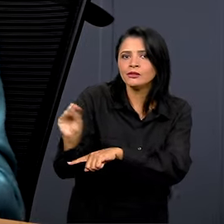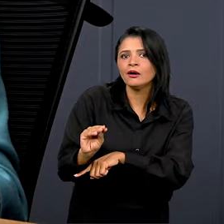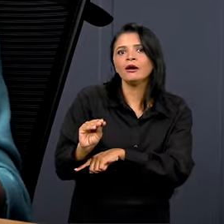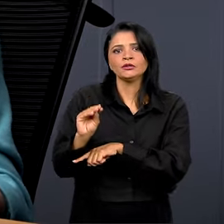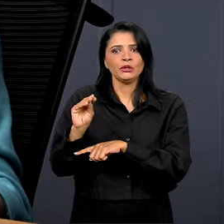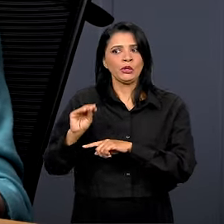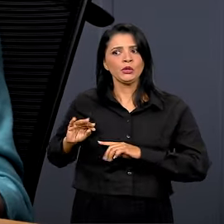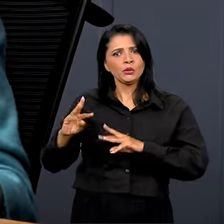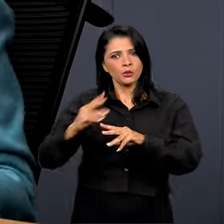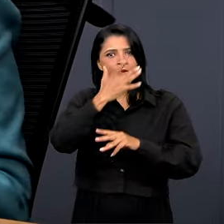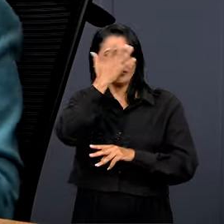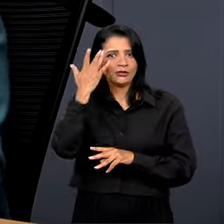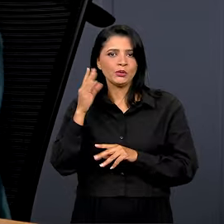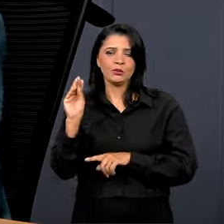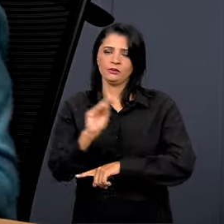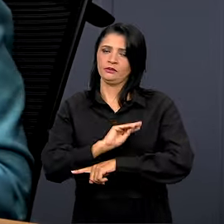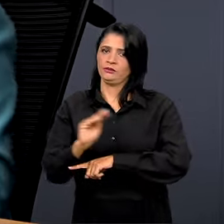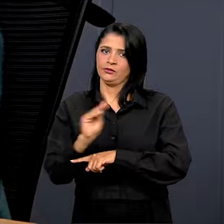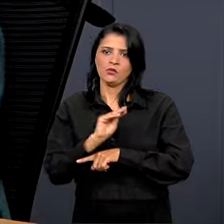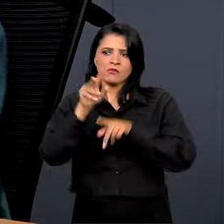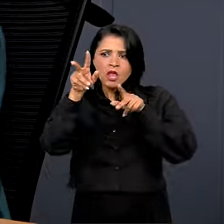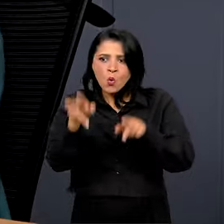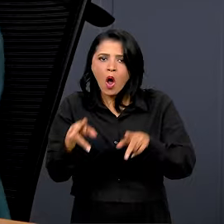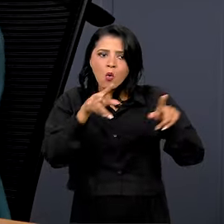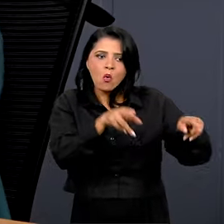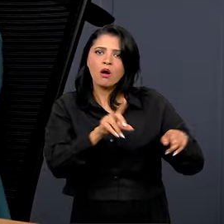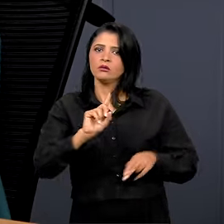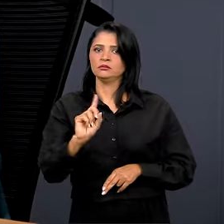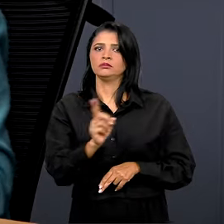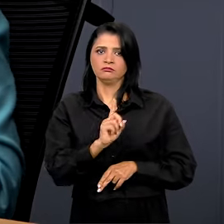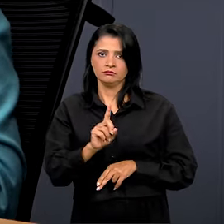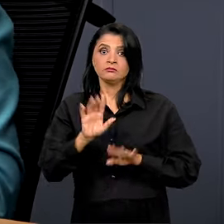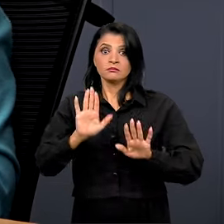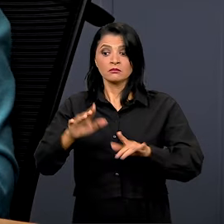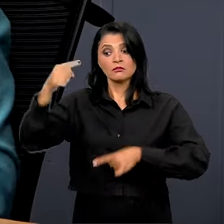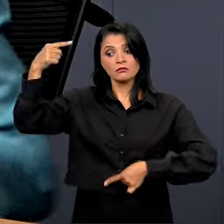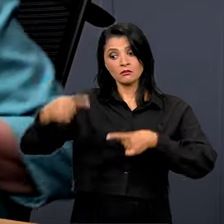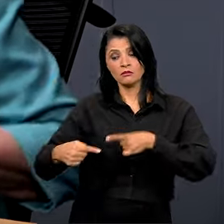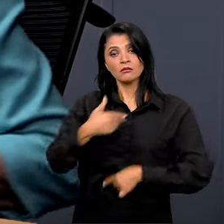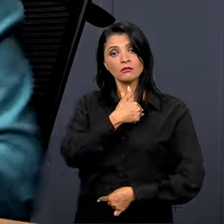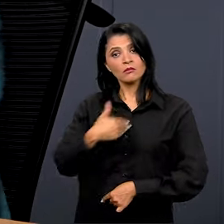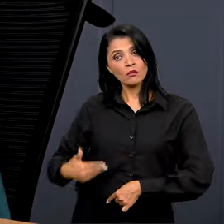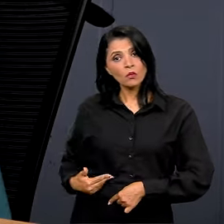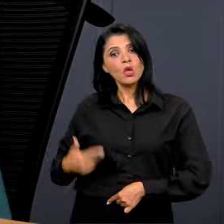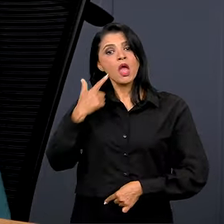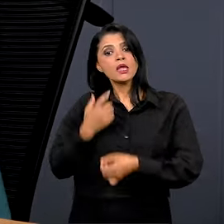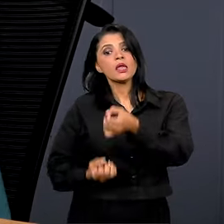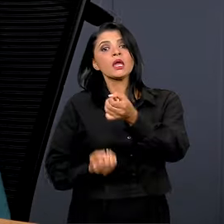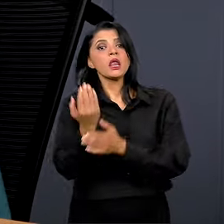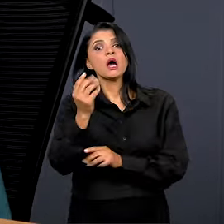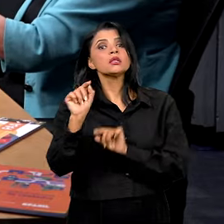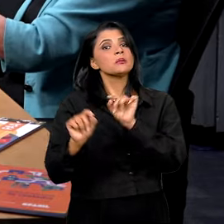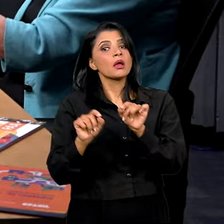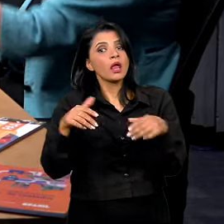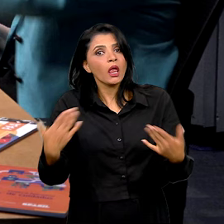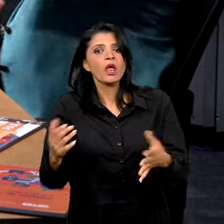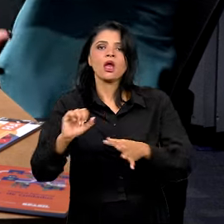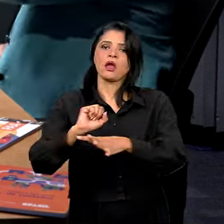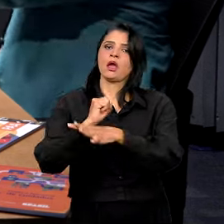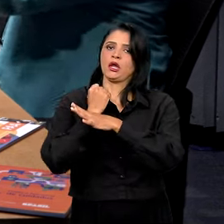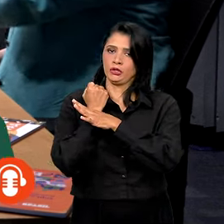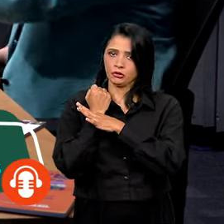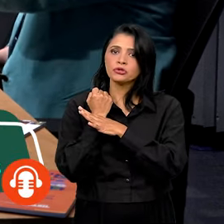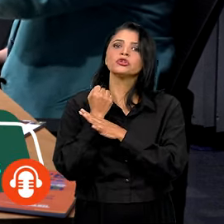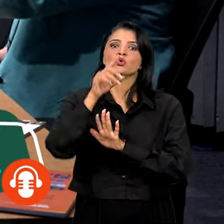todas as pessoas que cuidam e principalmente que cuidam na mesma intensidade Então as políticas públicas vê exatamente no sentido de